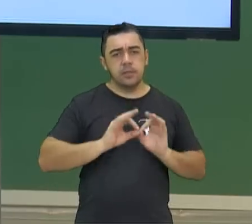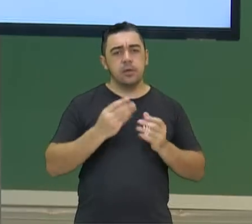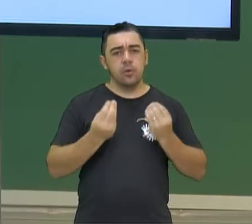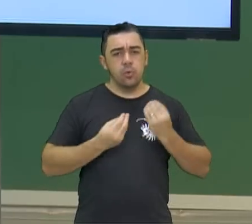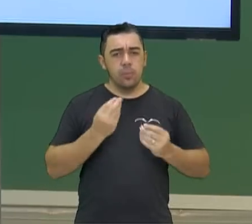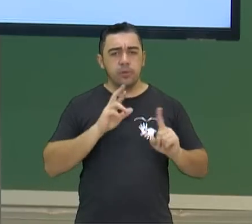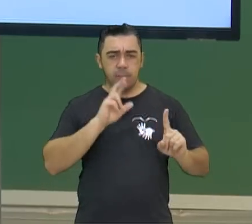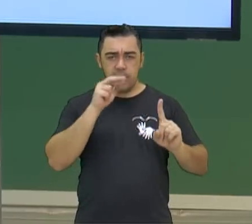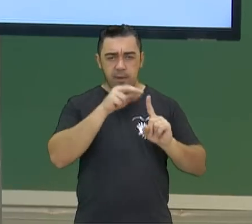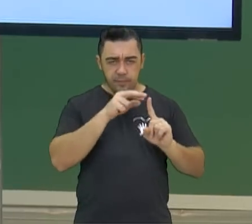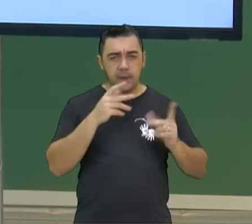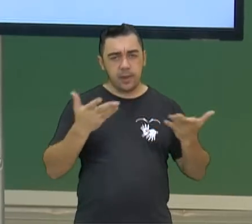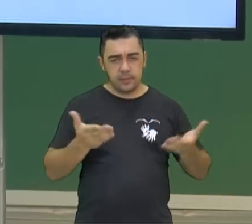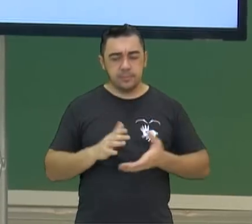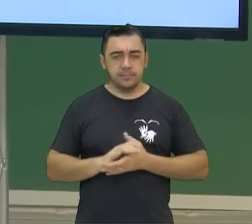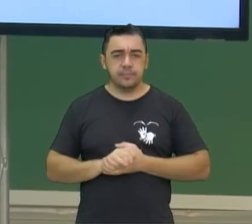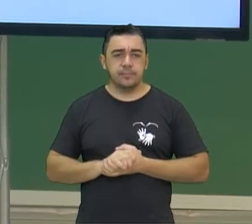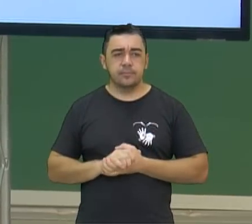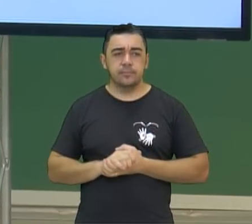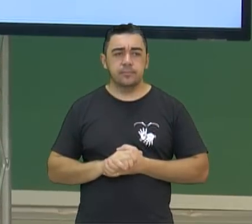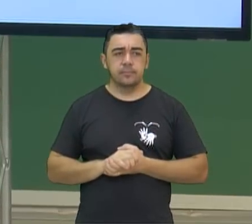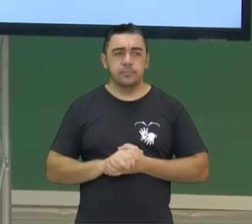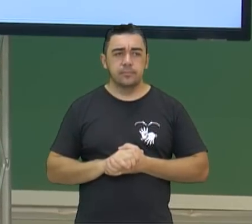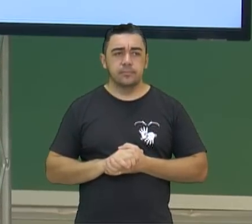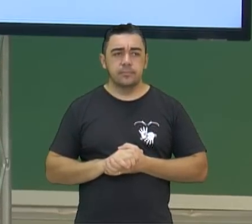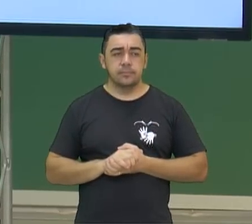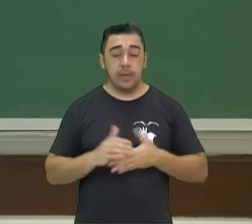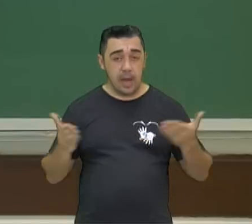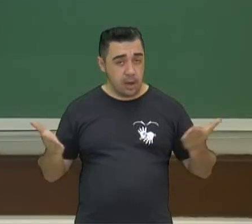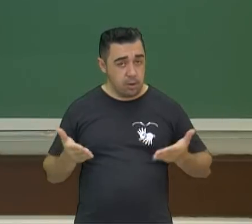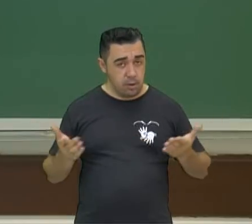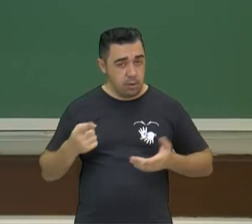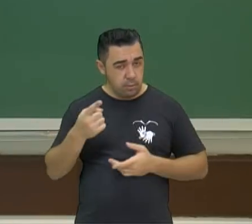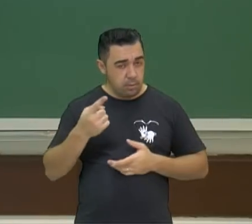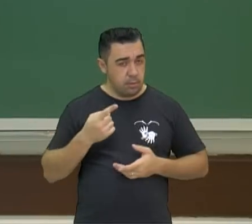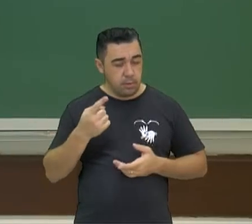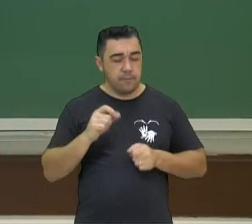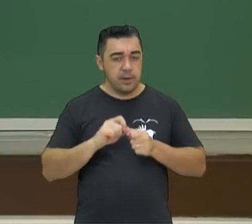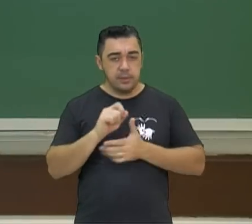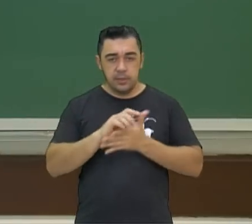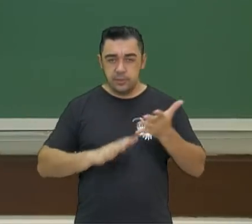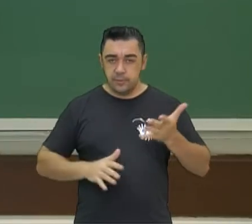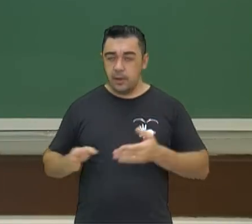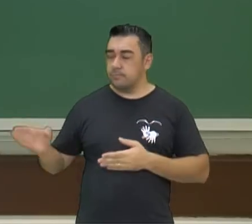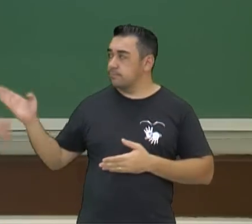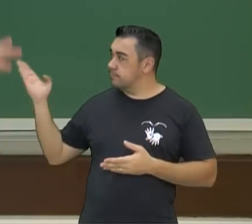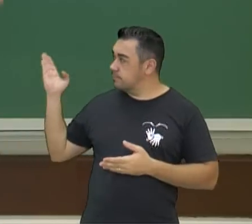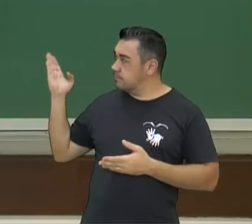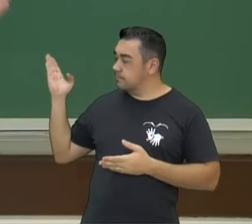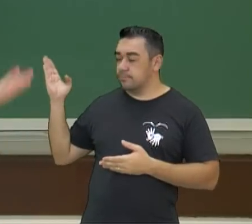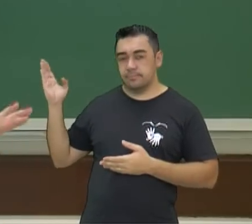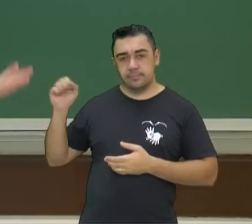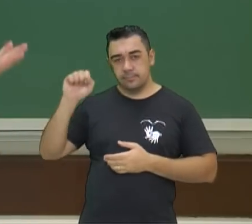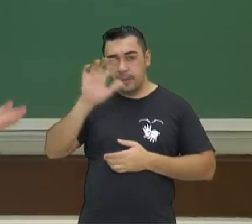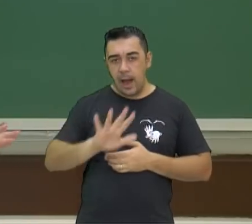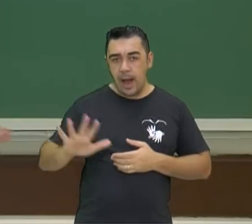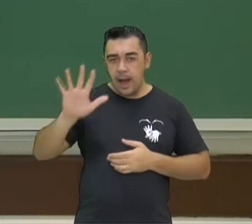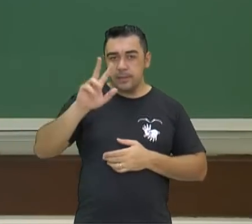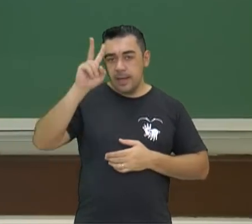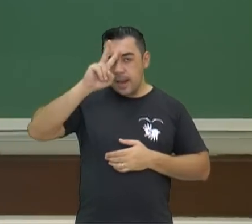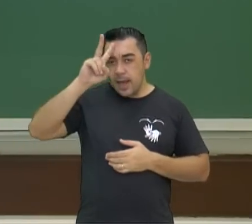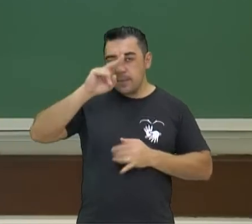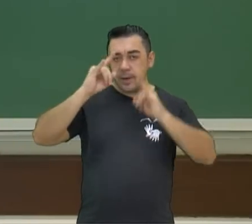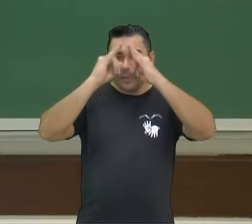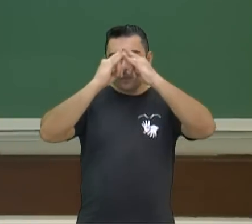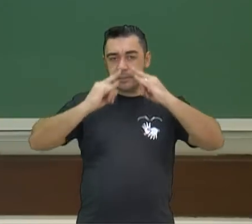uma referência para a modalidade. E agora vamos a uma atividade, né? A imagem ali está dizendo, né? Lembrando do circo,